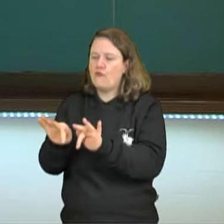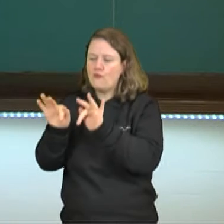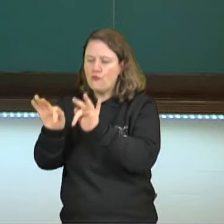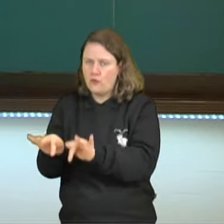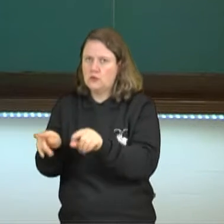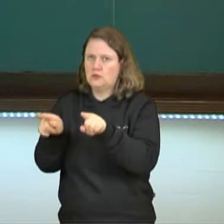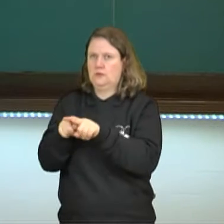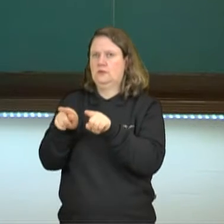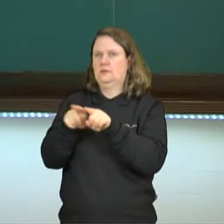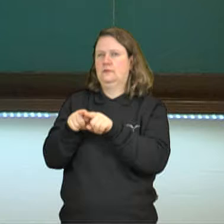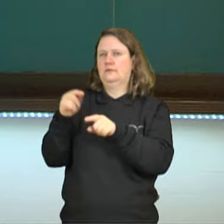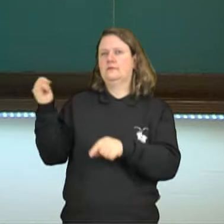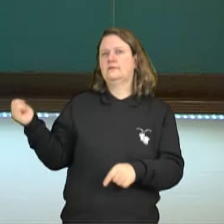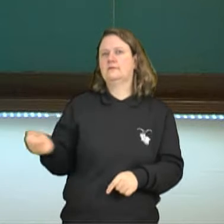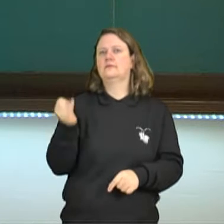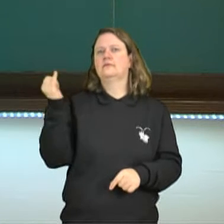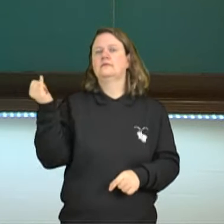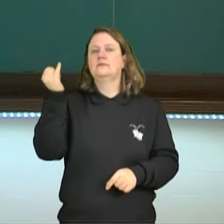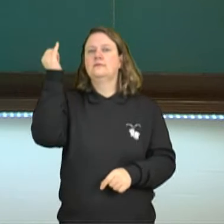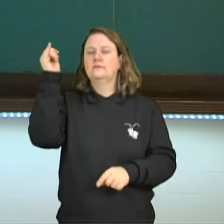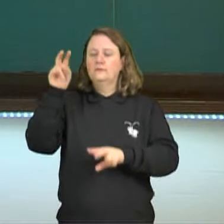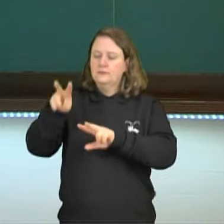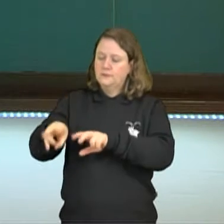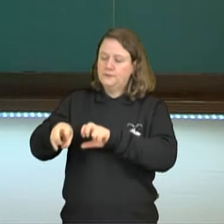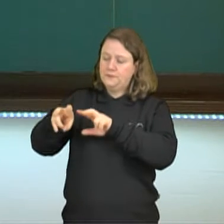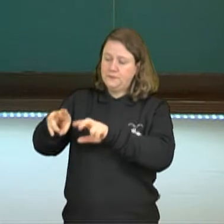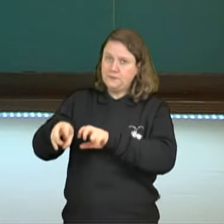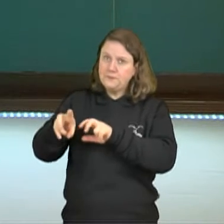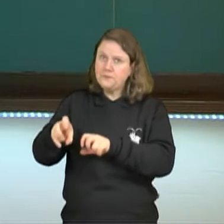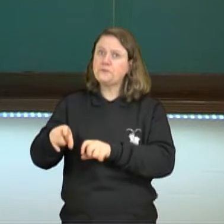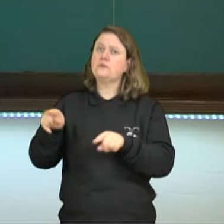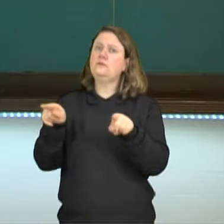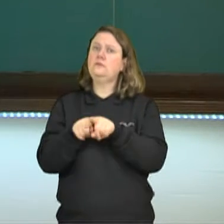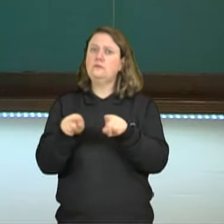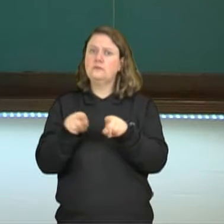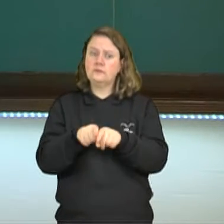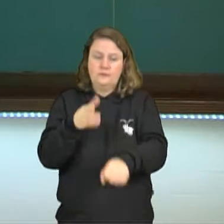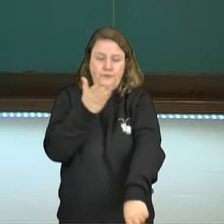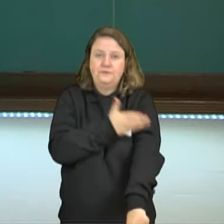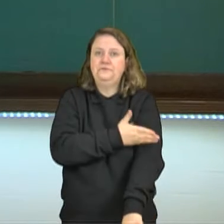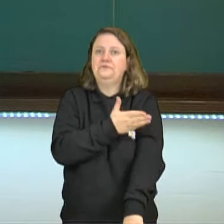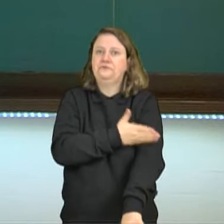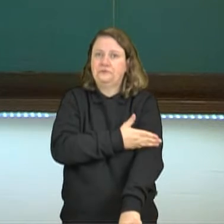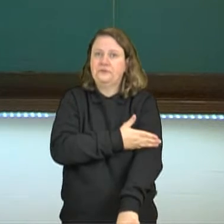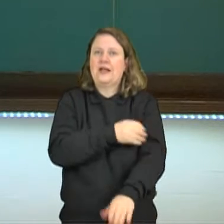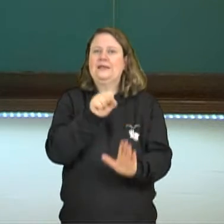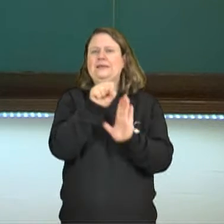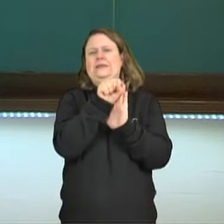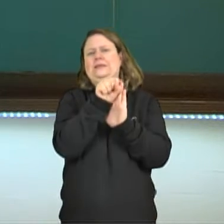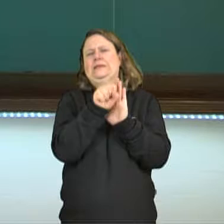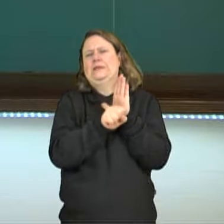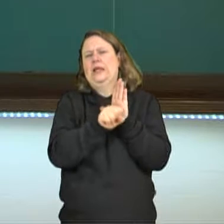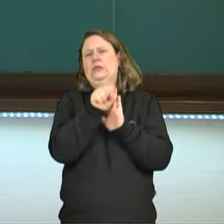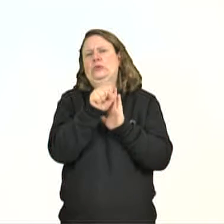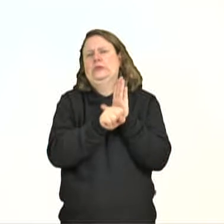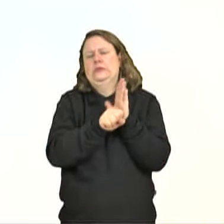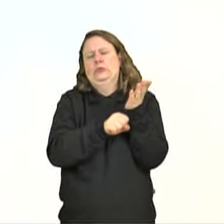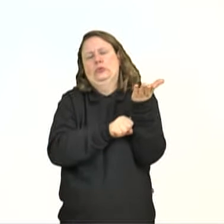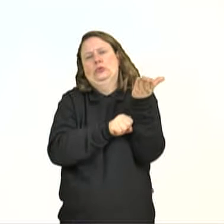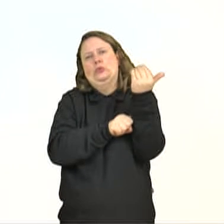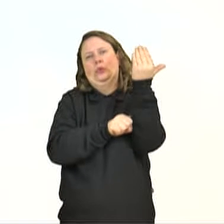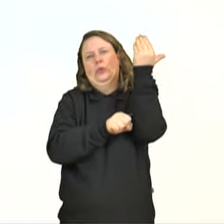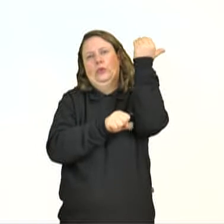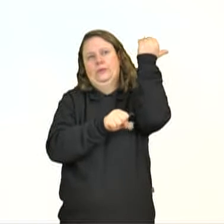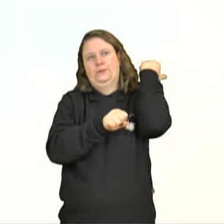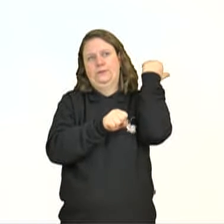importância da agricultura nos dias de hoje, como também era importante aí durante a Idade Média, séculos e séculos atrás, né?